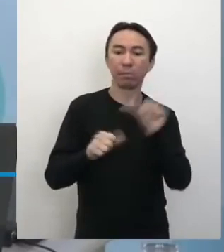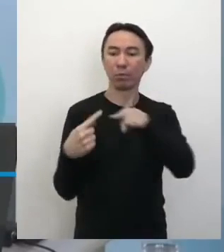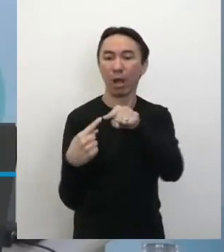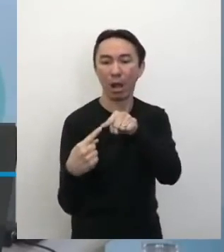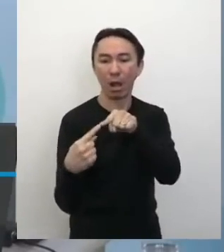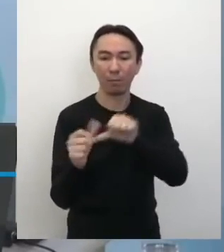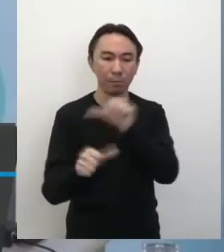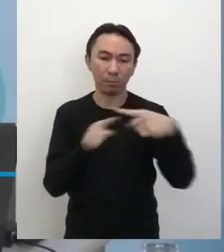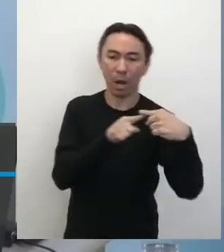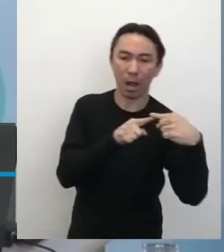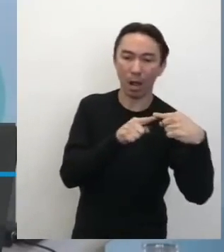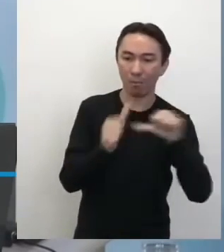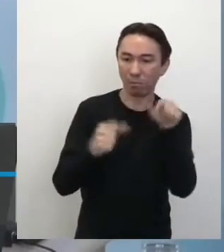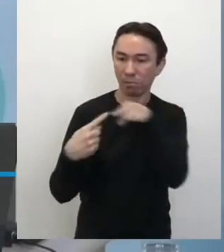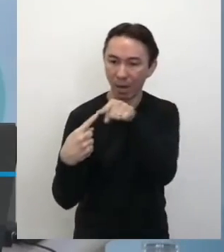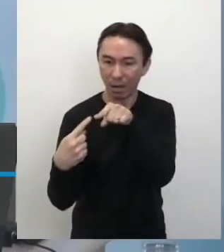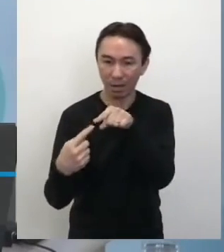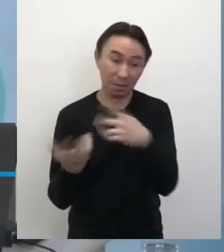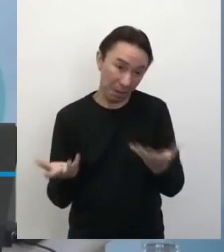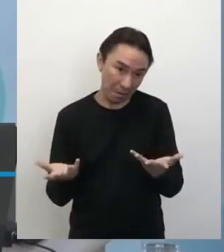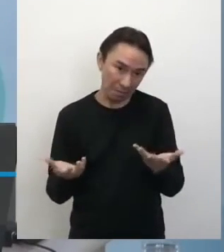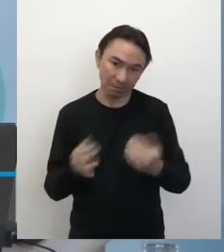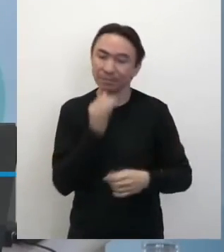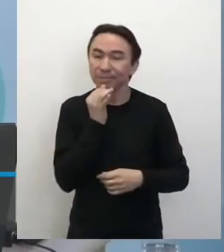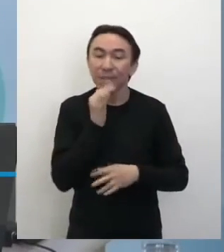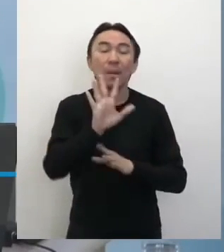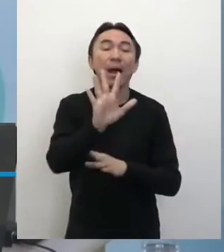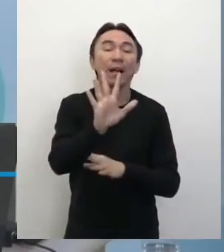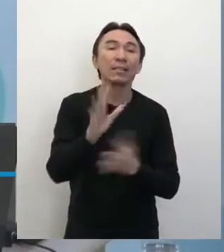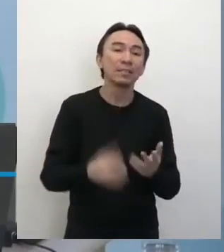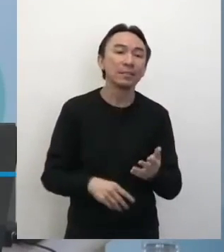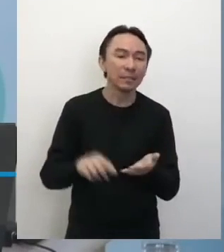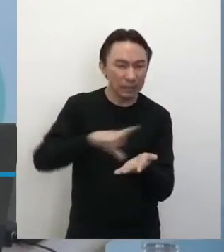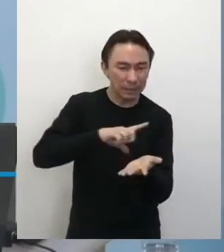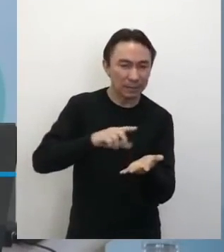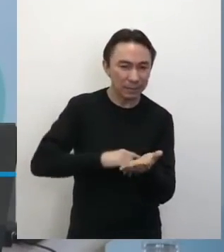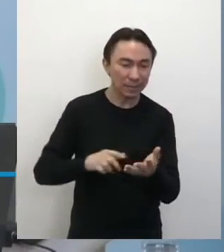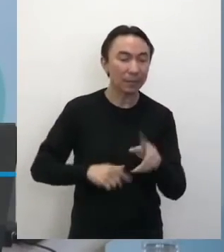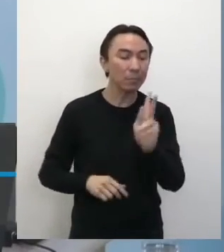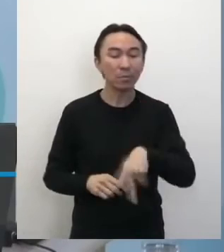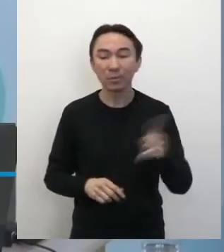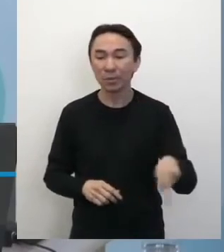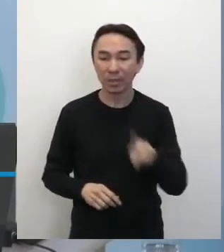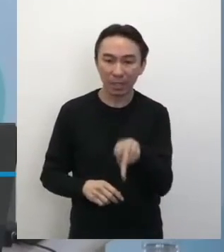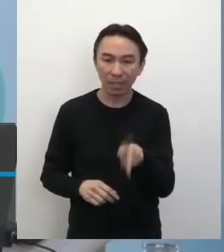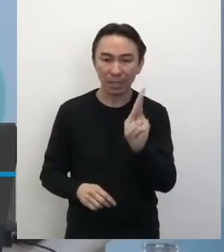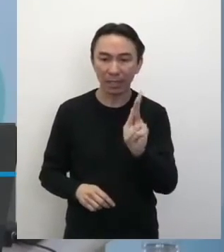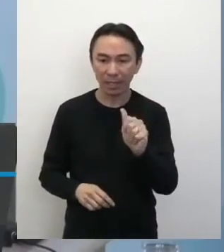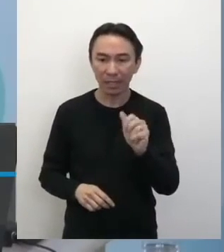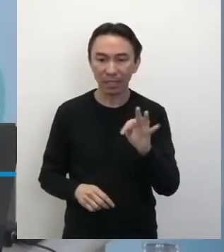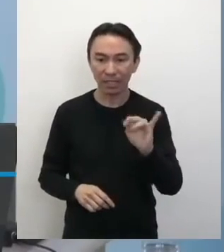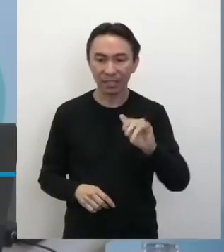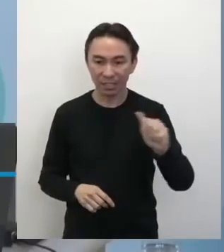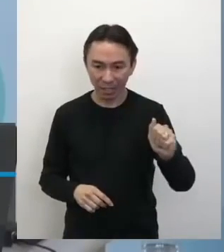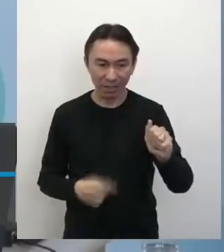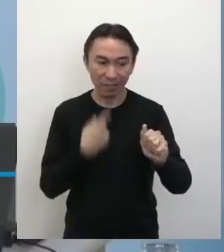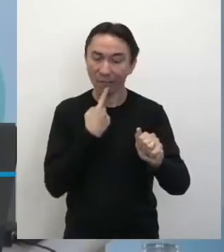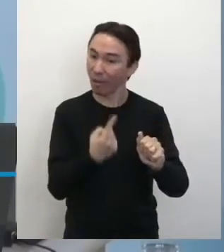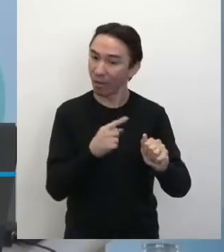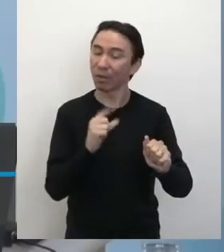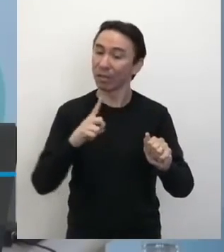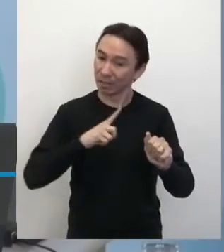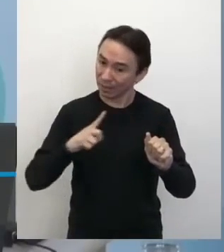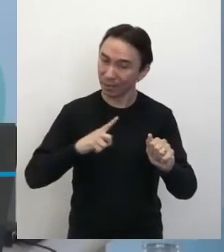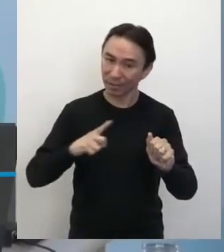para utilizar determinada unidade ali. Só antes eu gostaria de mandar aqui, a professora Kátia, ela falou que tem essa trena laser aí, essa trena